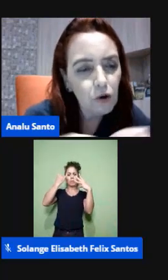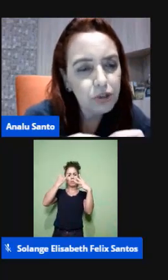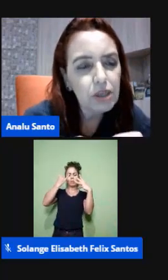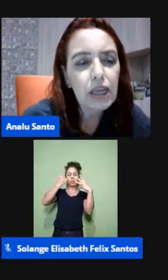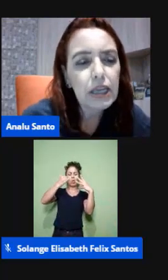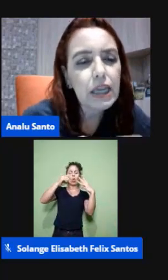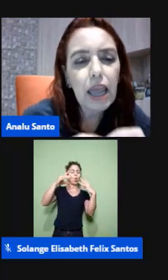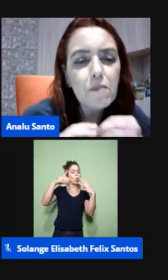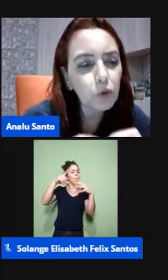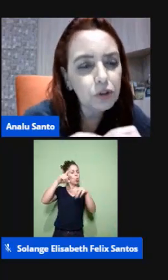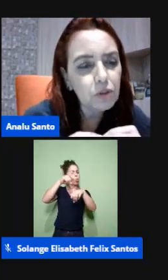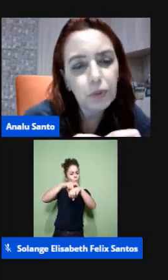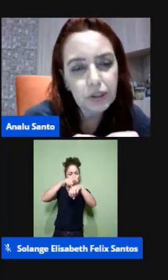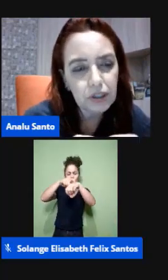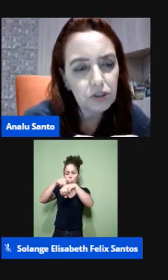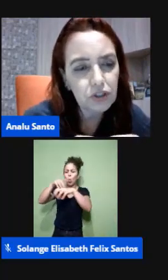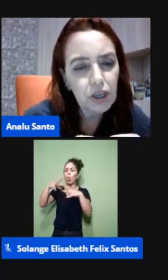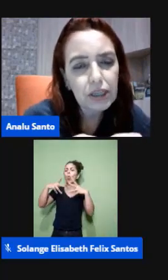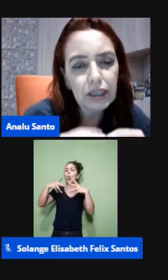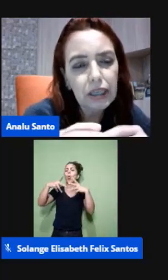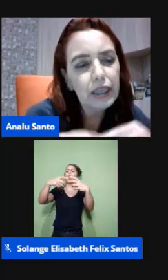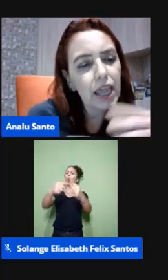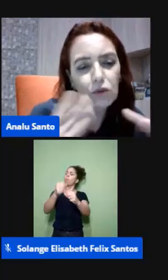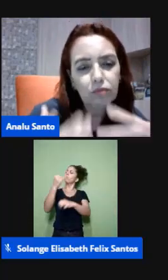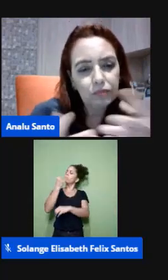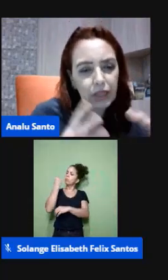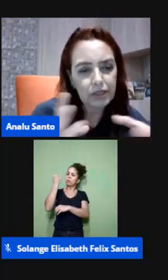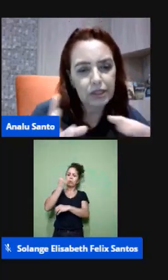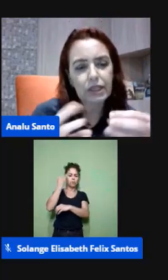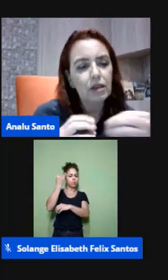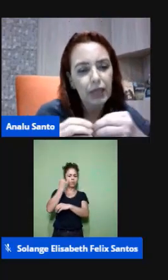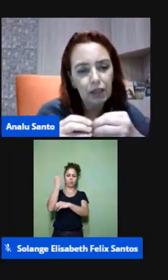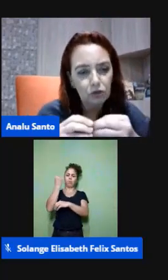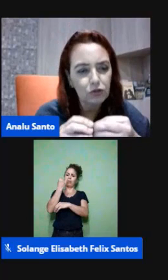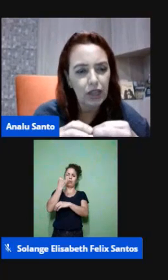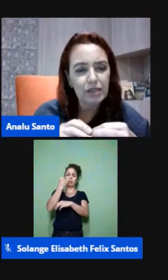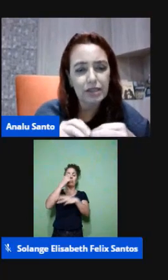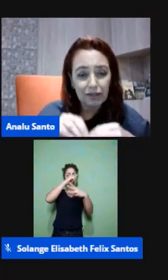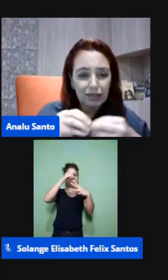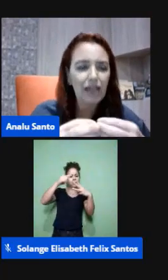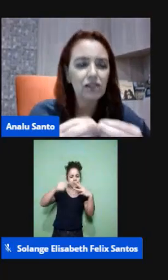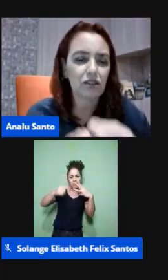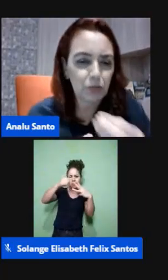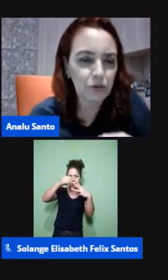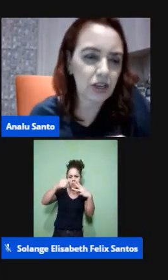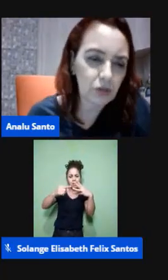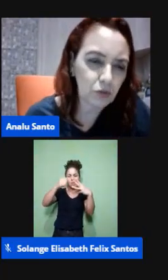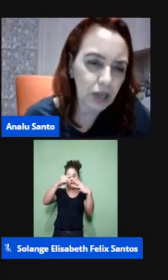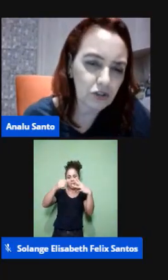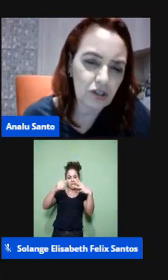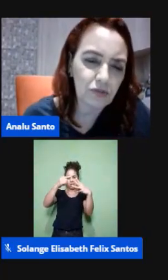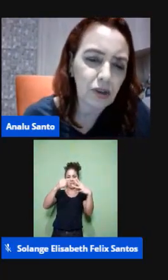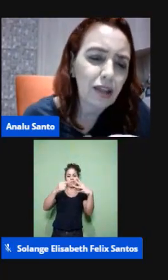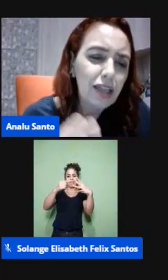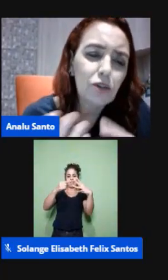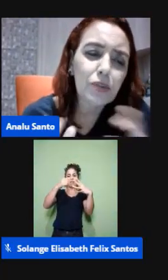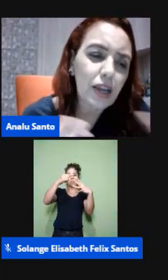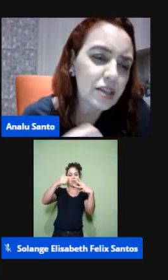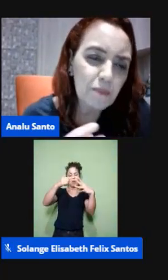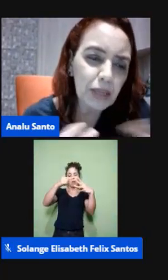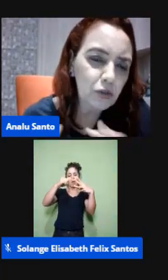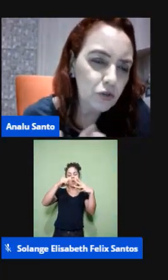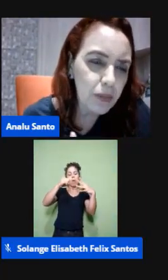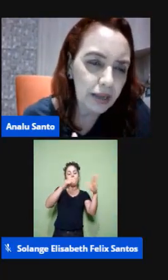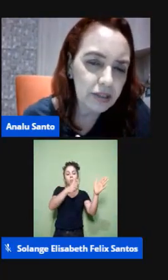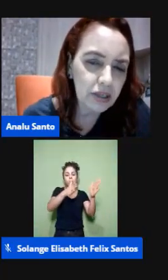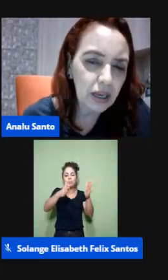e volta, e é muito importante que nenhum desses elementos, né, centrais desse processo educativo, nenhum deles